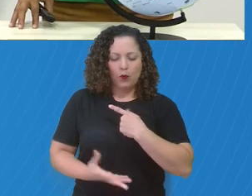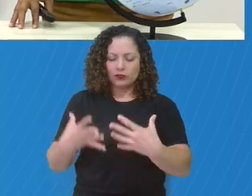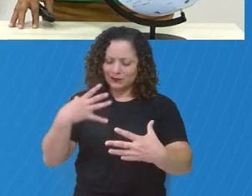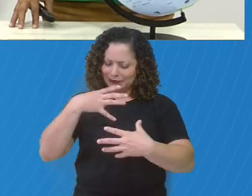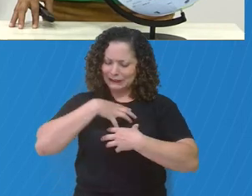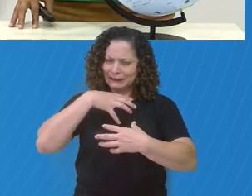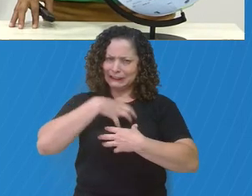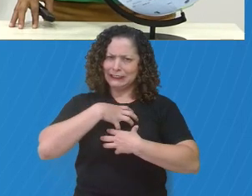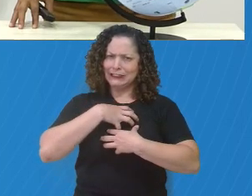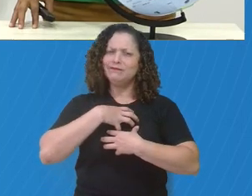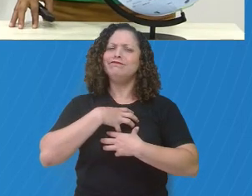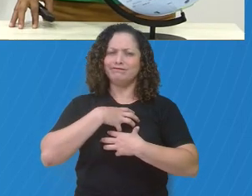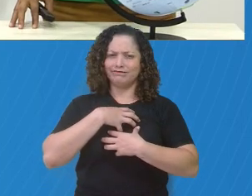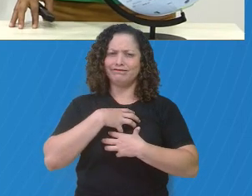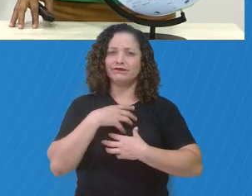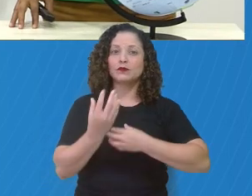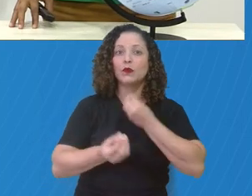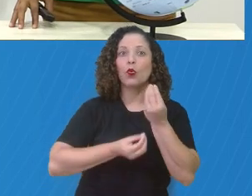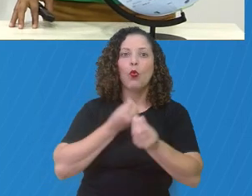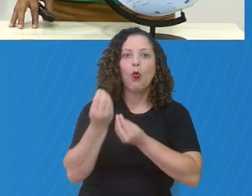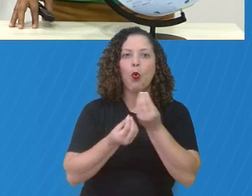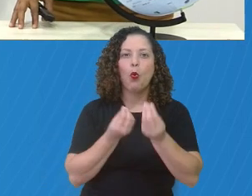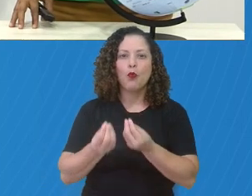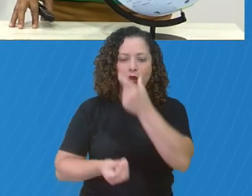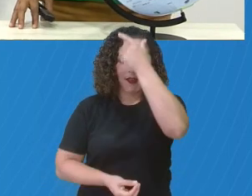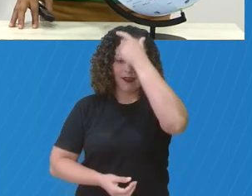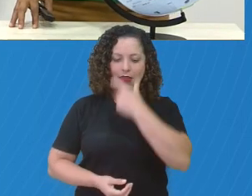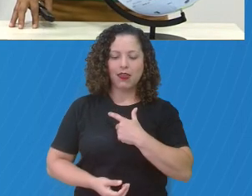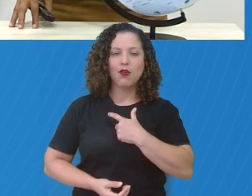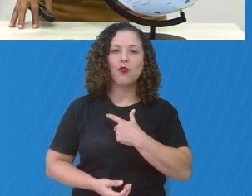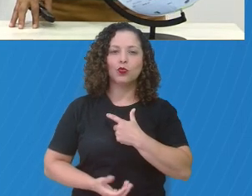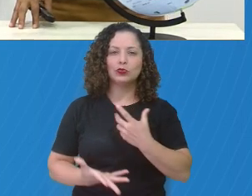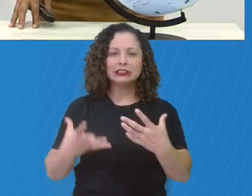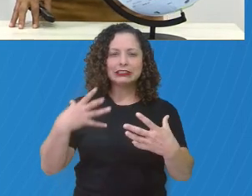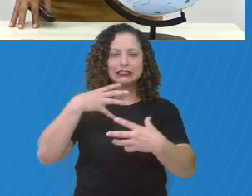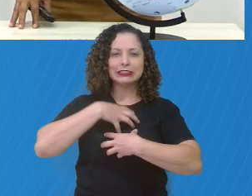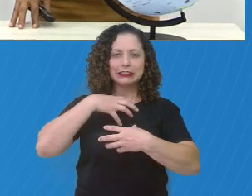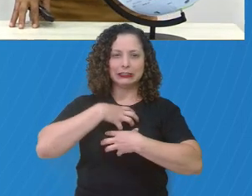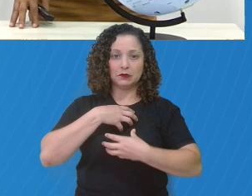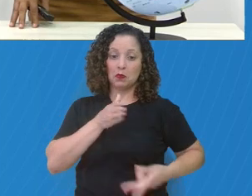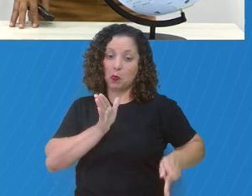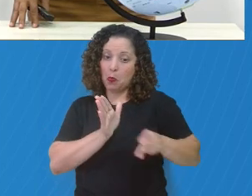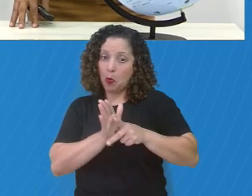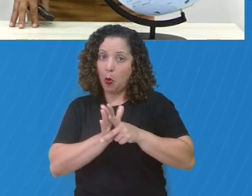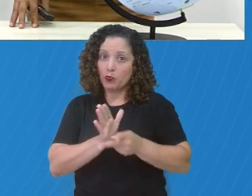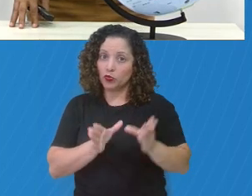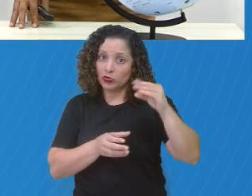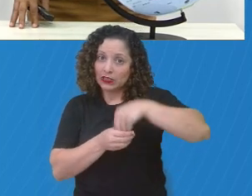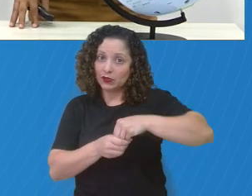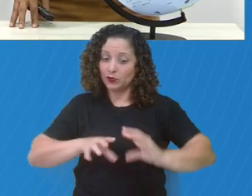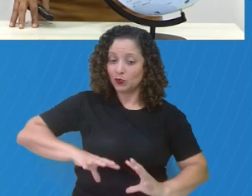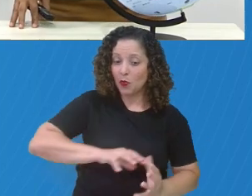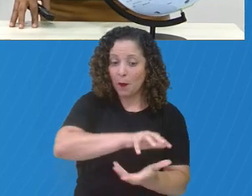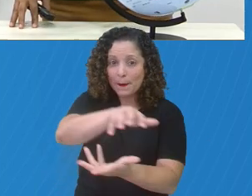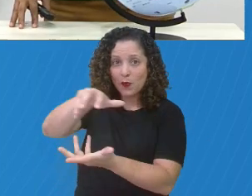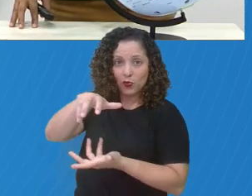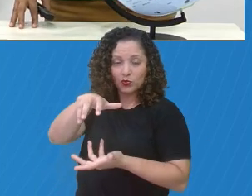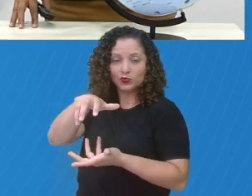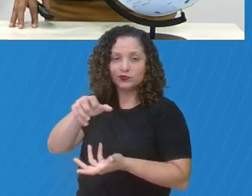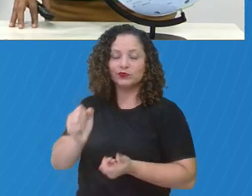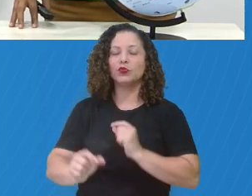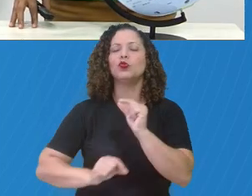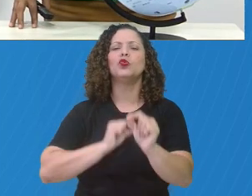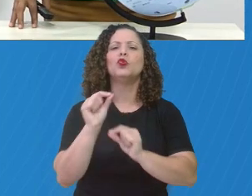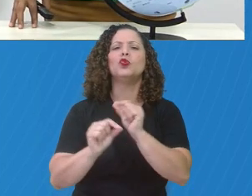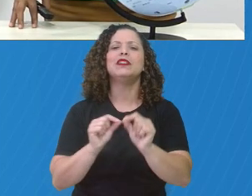não é? Se ver diante do mundo, tá? É a sensação de pertencimento. É aquilo que você diz